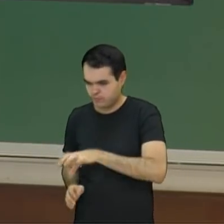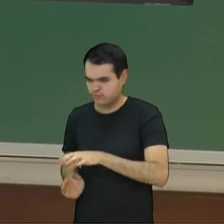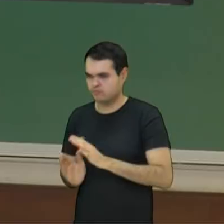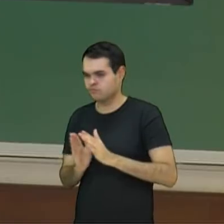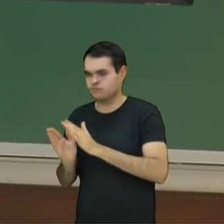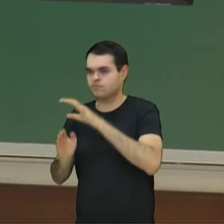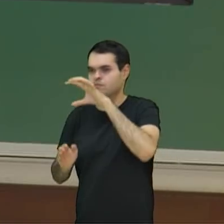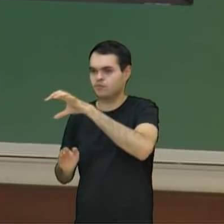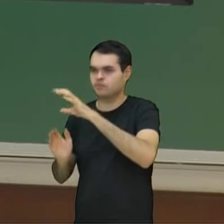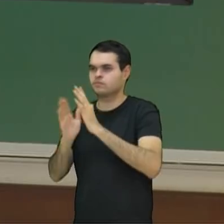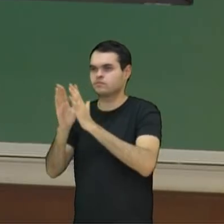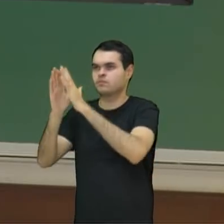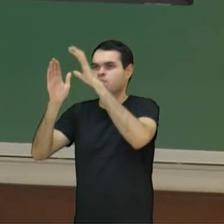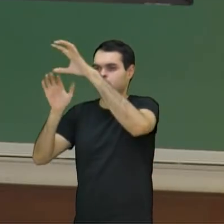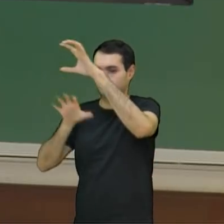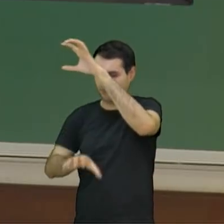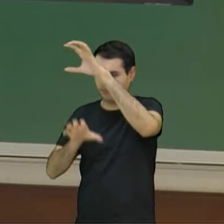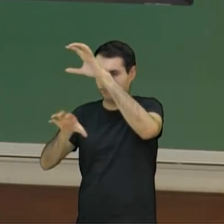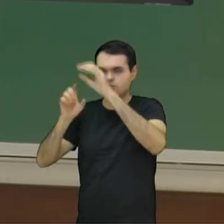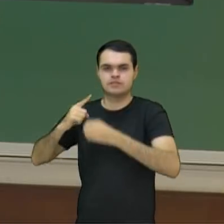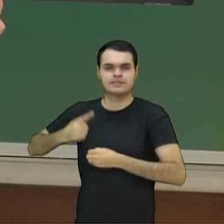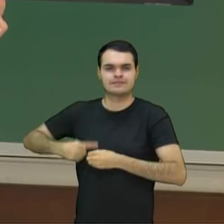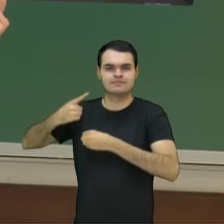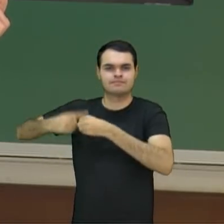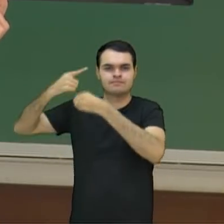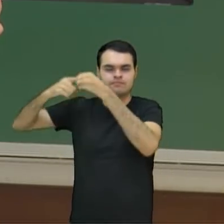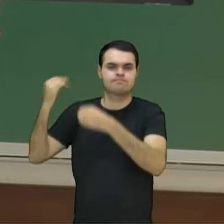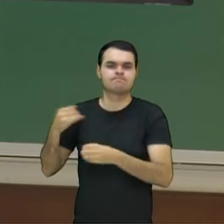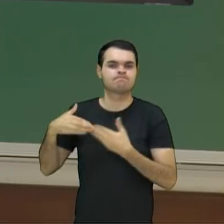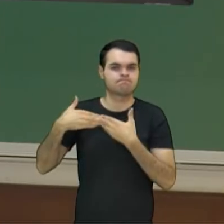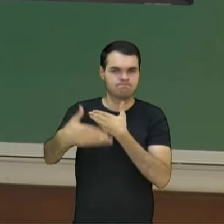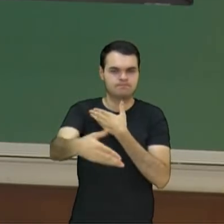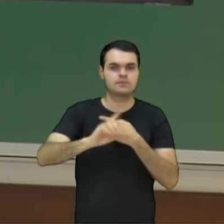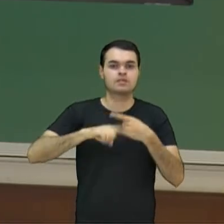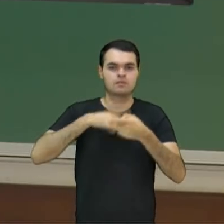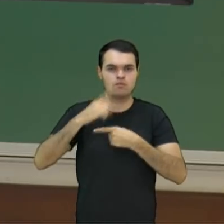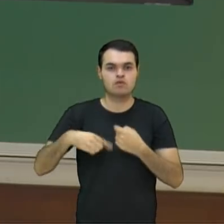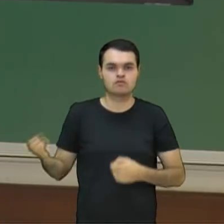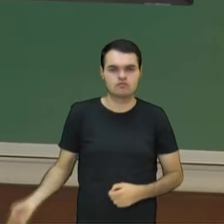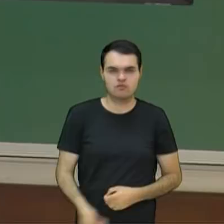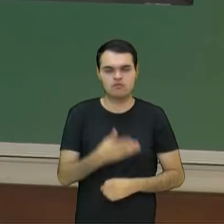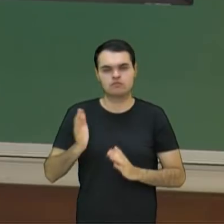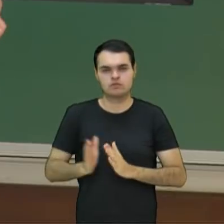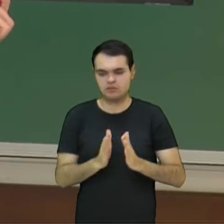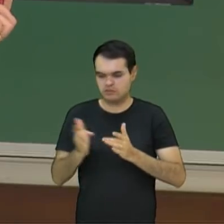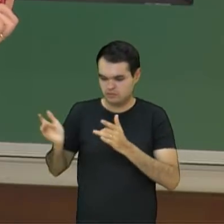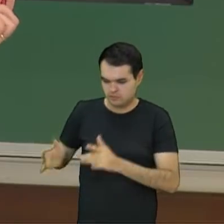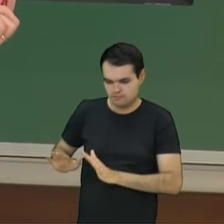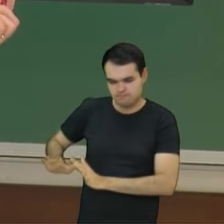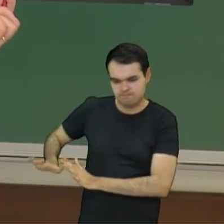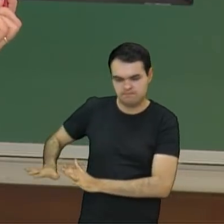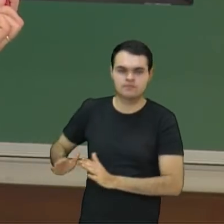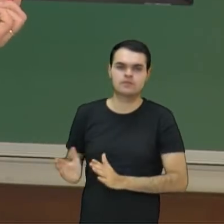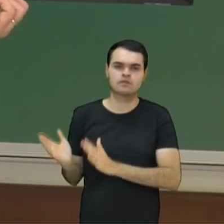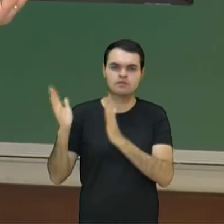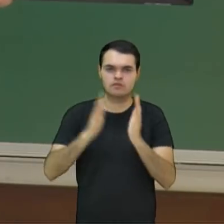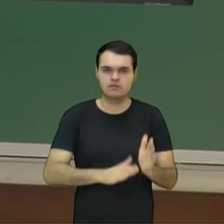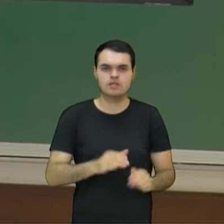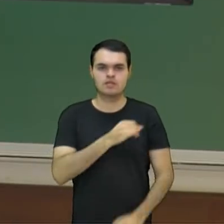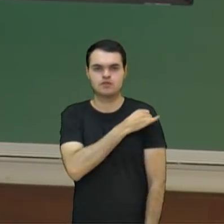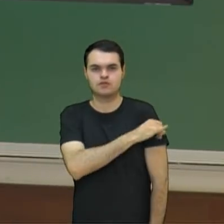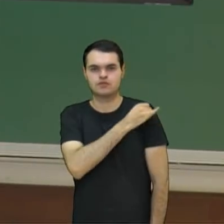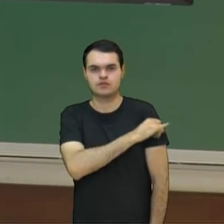depois vão se transformar em cidades, importantes cidades. E depois é feito um caminho novo, deixando Paraty ali um pouco de lado e saindo do Rio